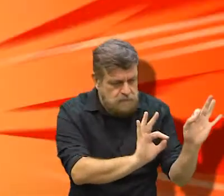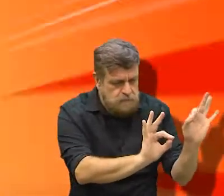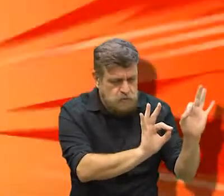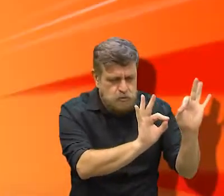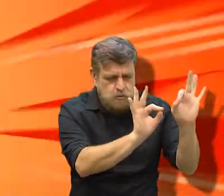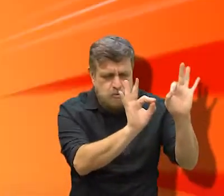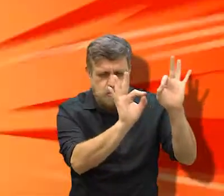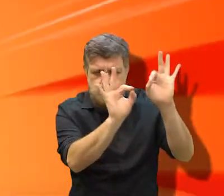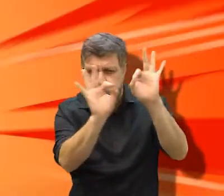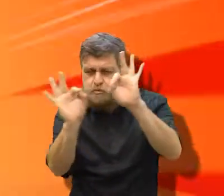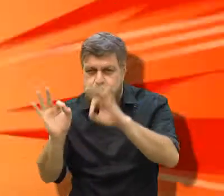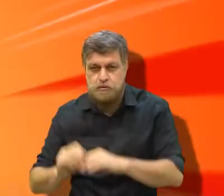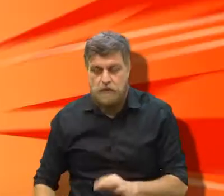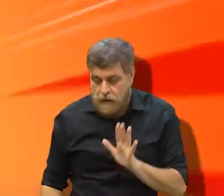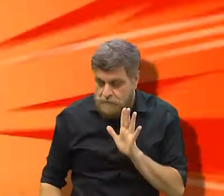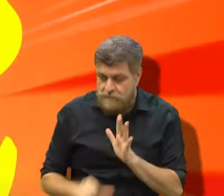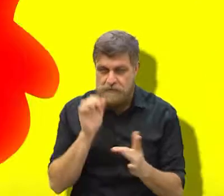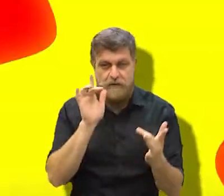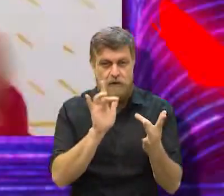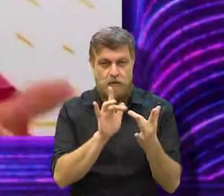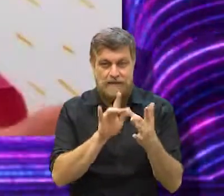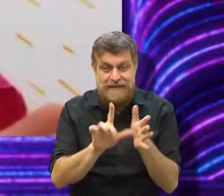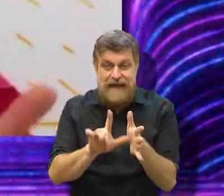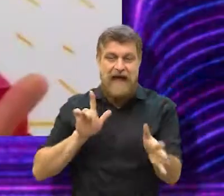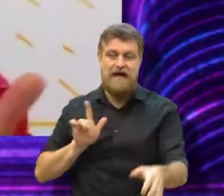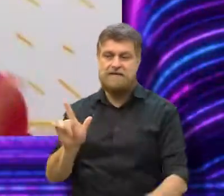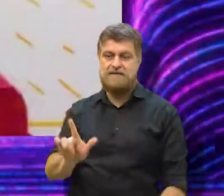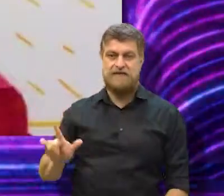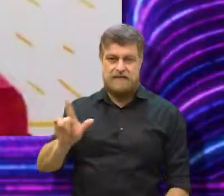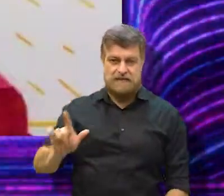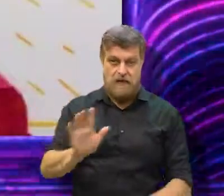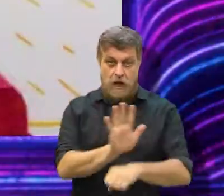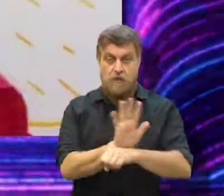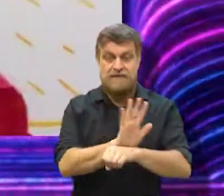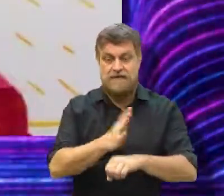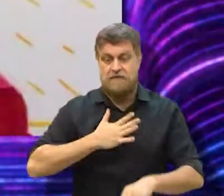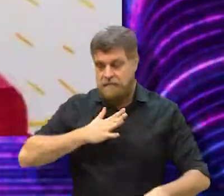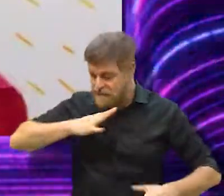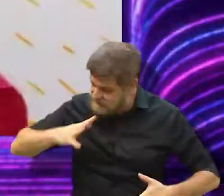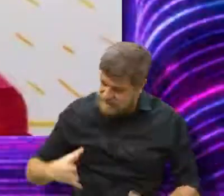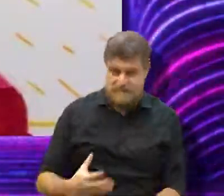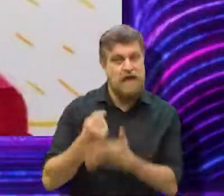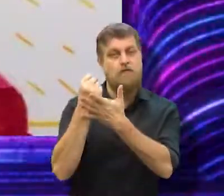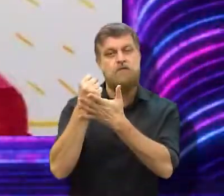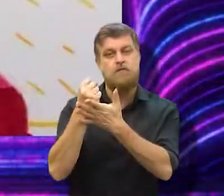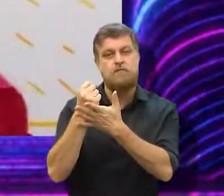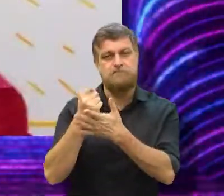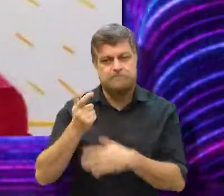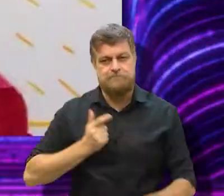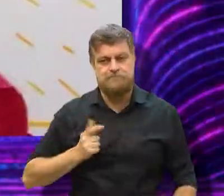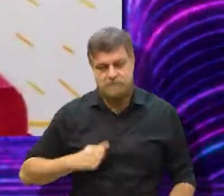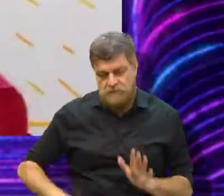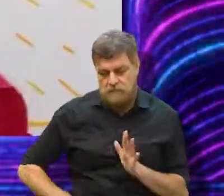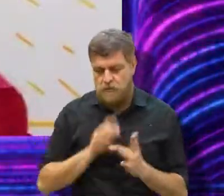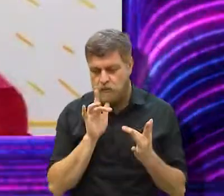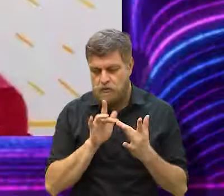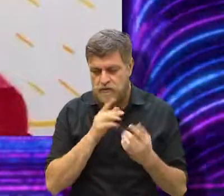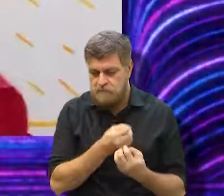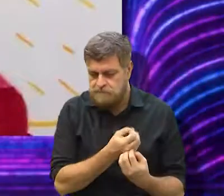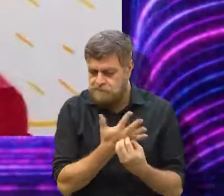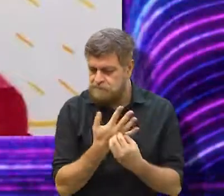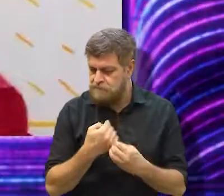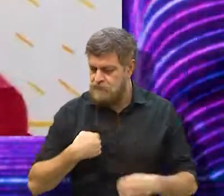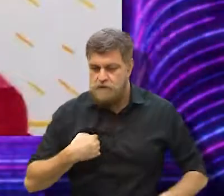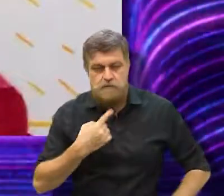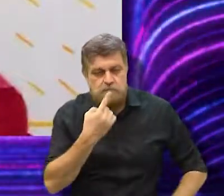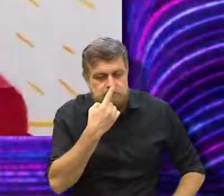foi o meu primeiro contato, até antes que a literatura. O cinema me salvou e foi meu primeiro contato artístico com o isso